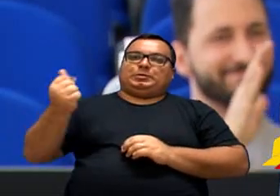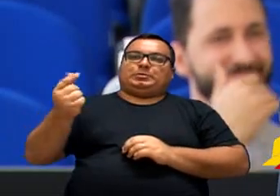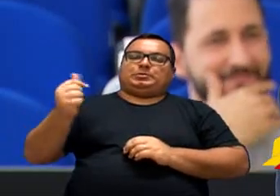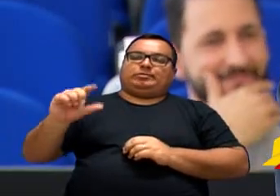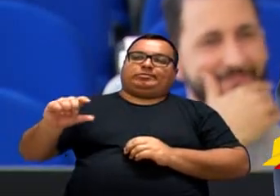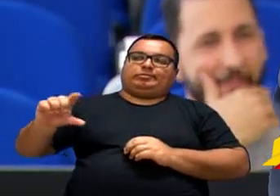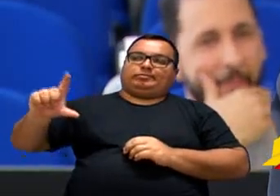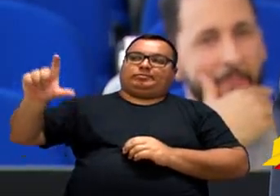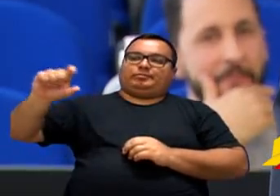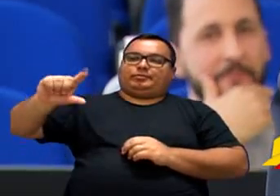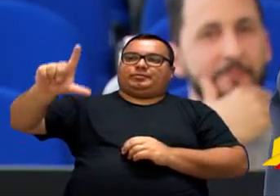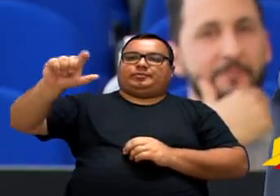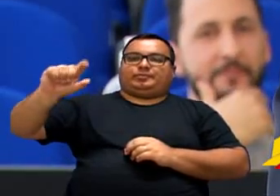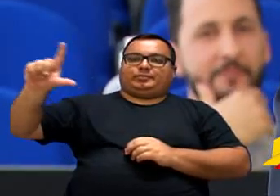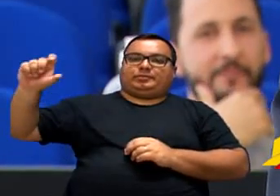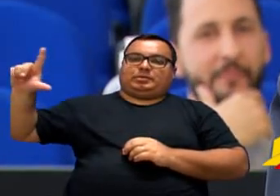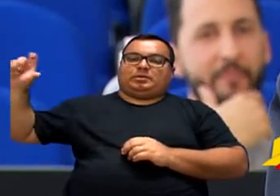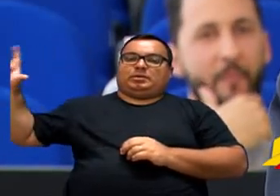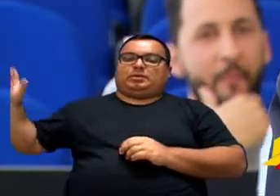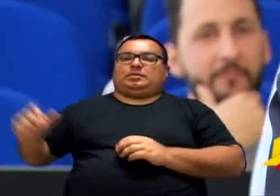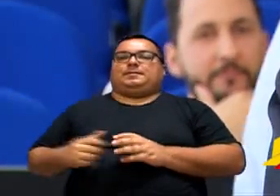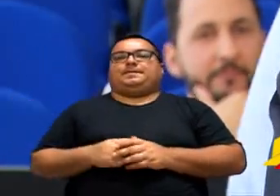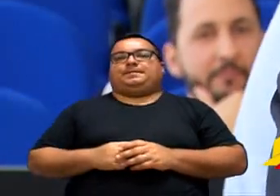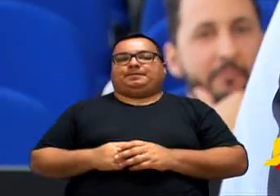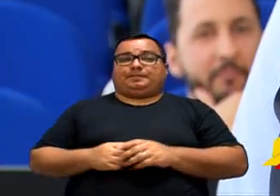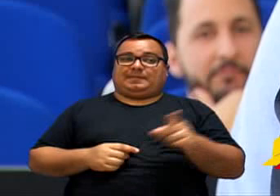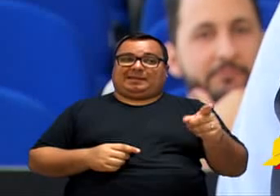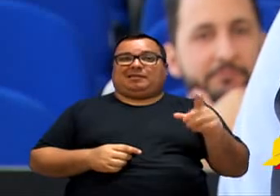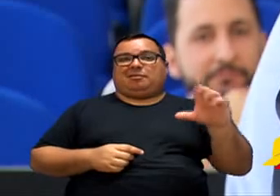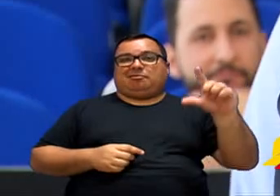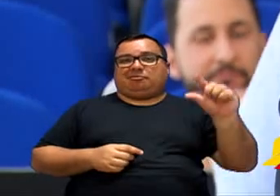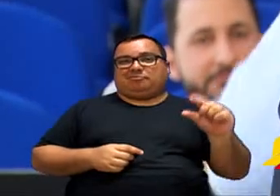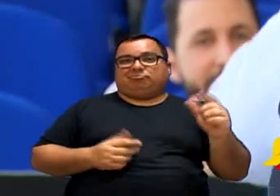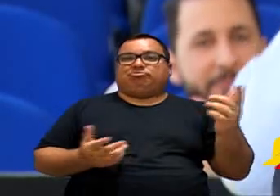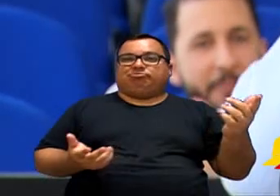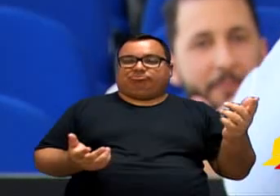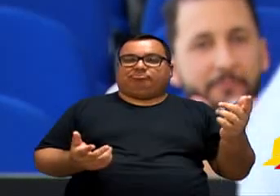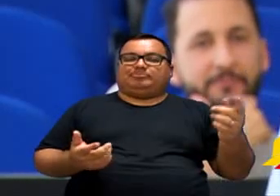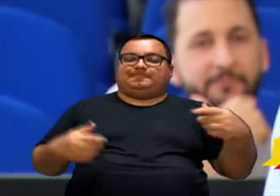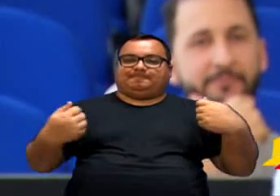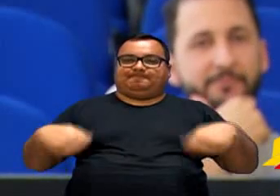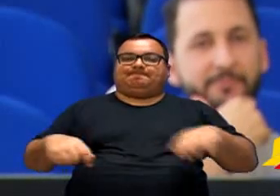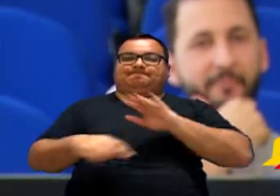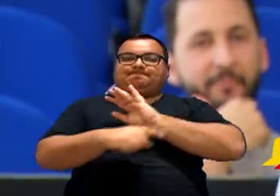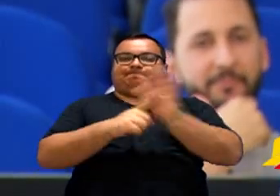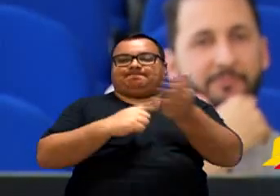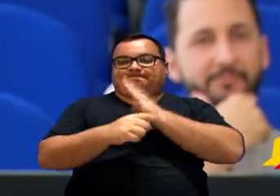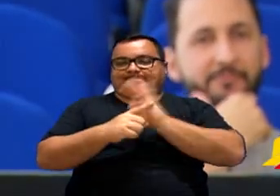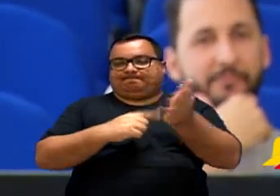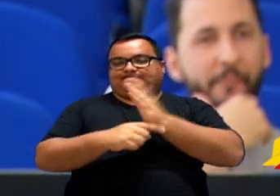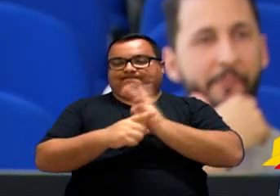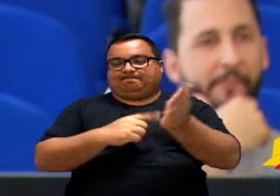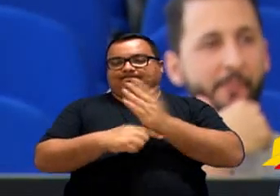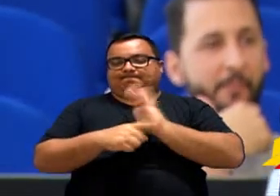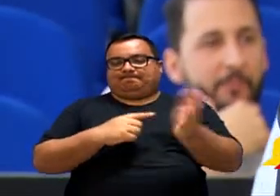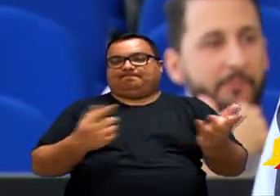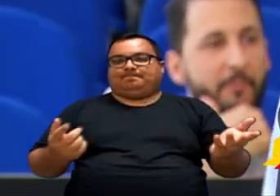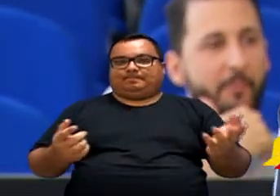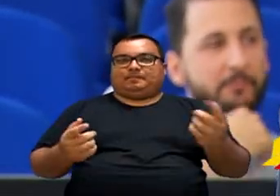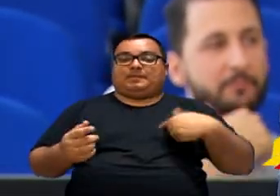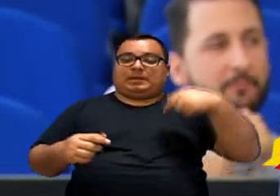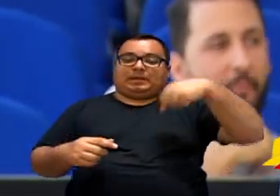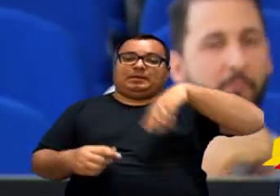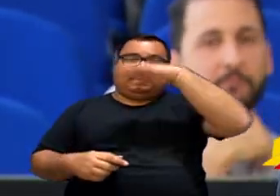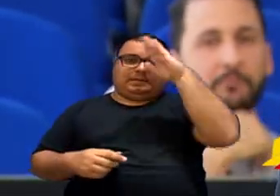justo. Gerar riqueza, e quando gera riqueza, ele gera uma riqueza. Mas quem gera riqueza no país é a classe